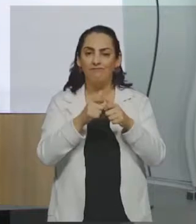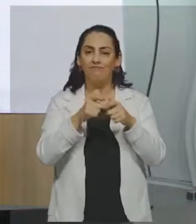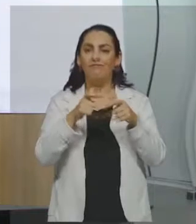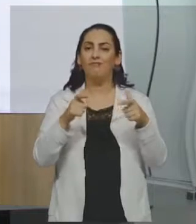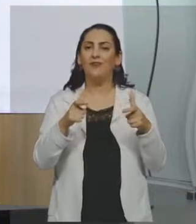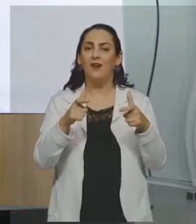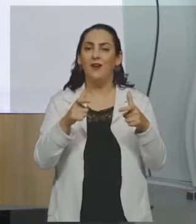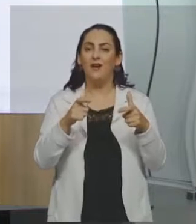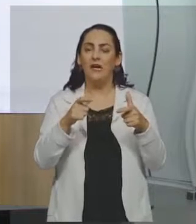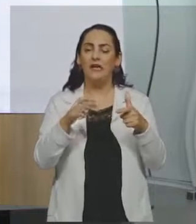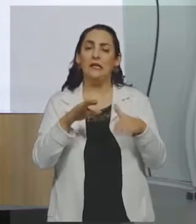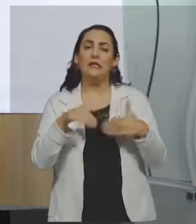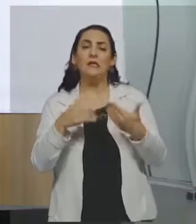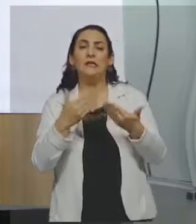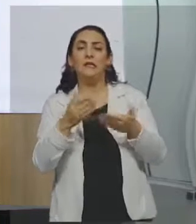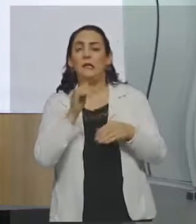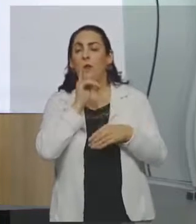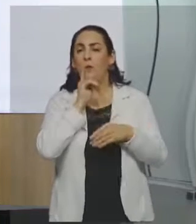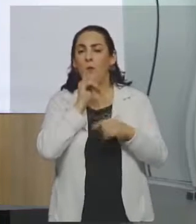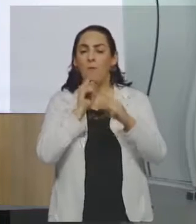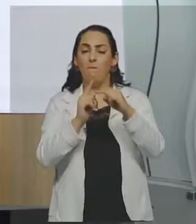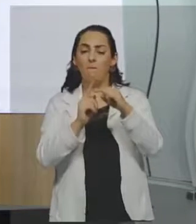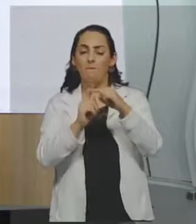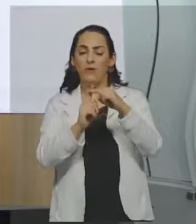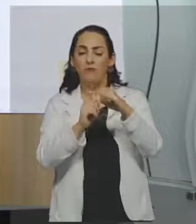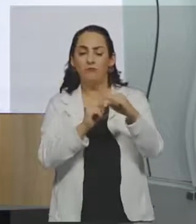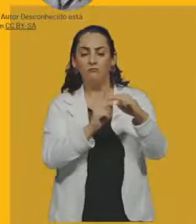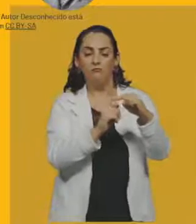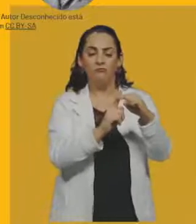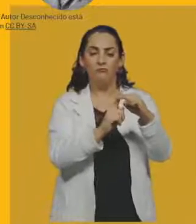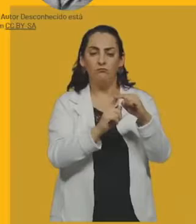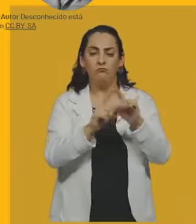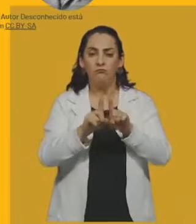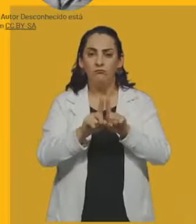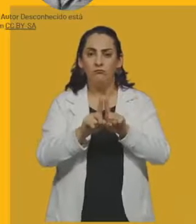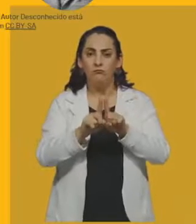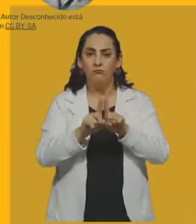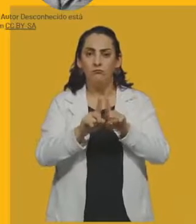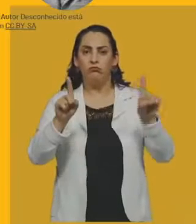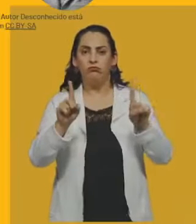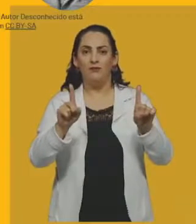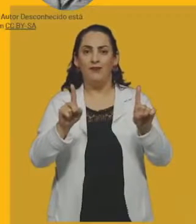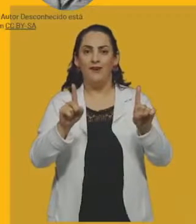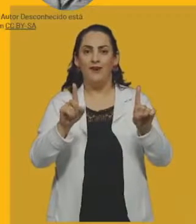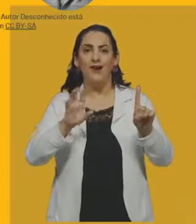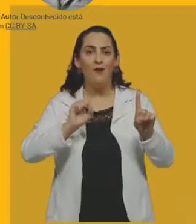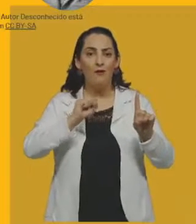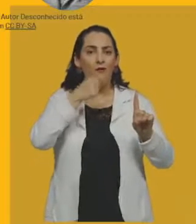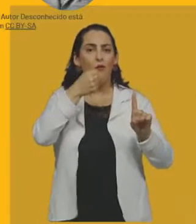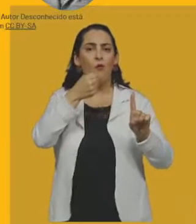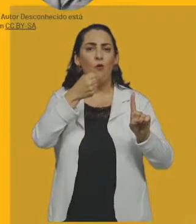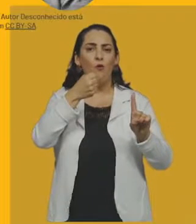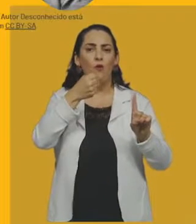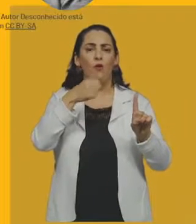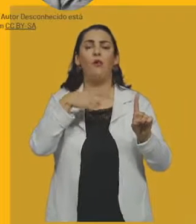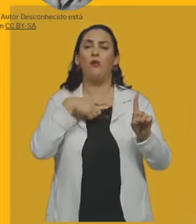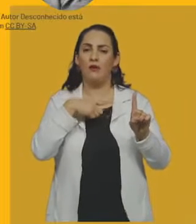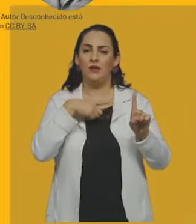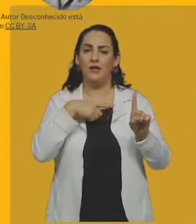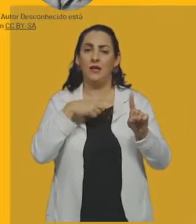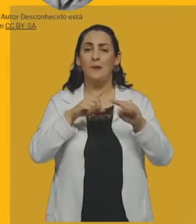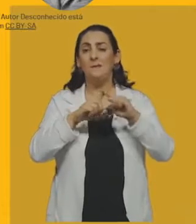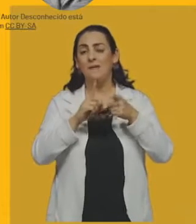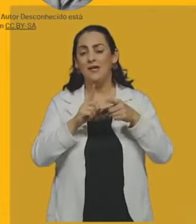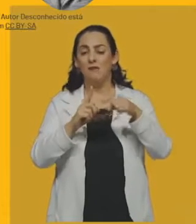partículas iguais e elas estão muito próximas, elas vão se repelir com muito mais força. Se elas são partículas diferentes e estão